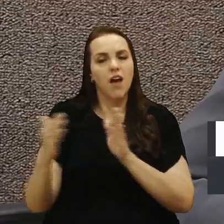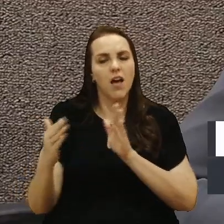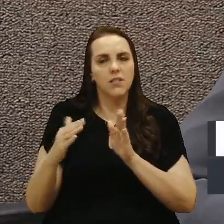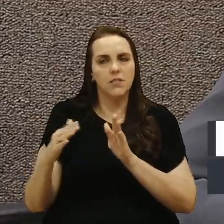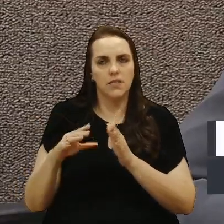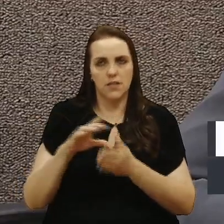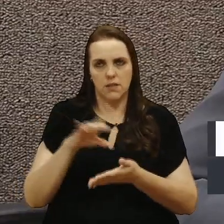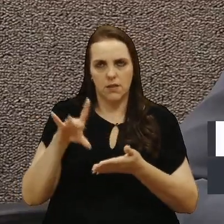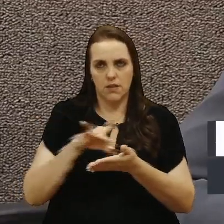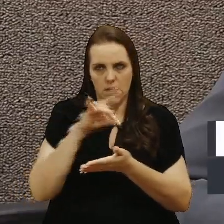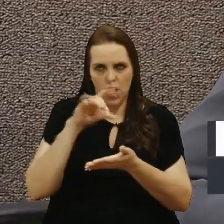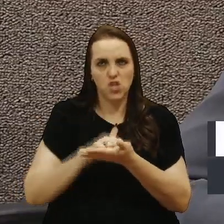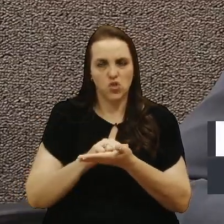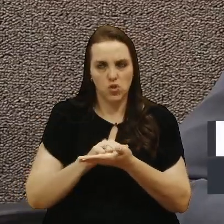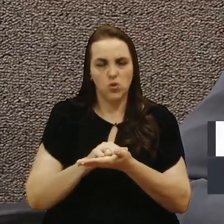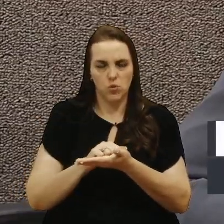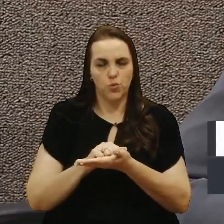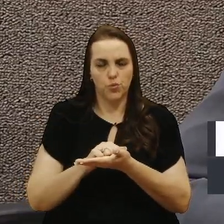nos